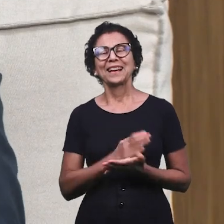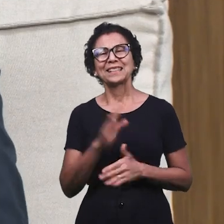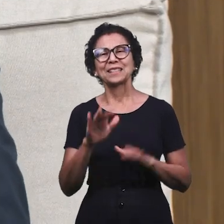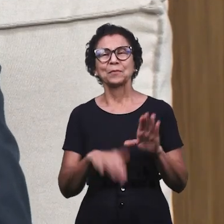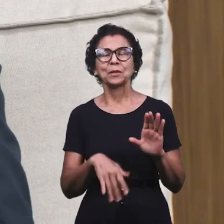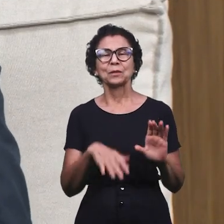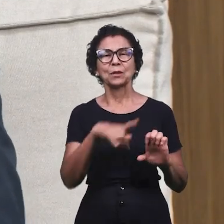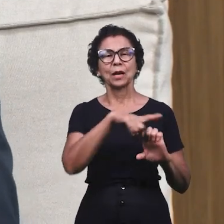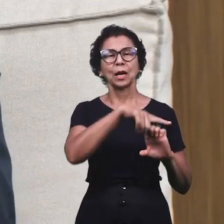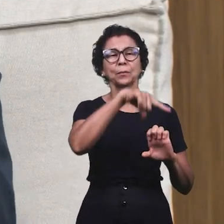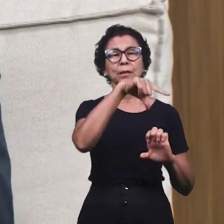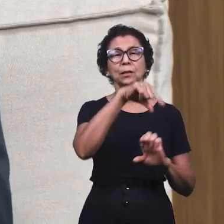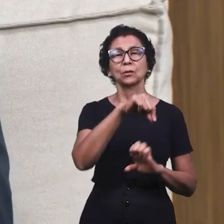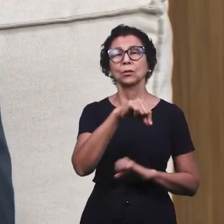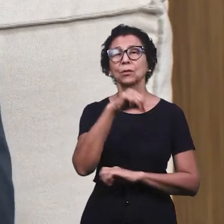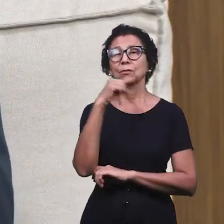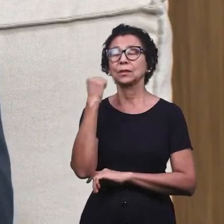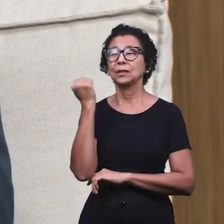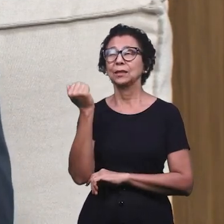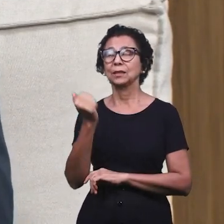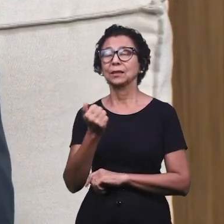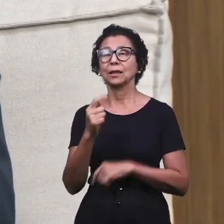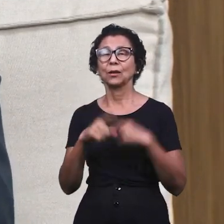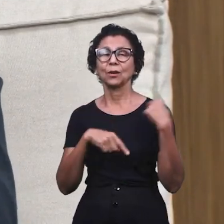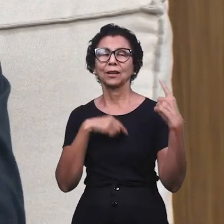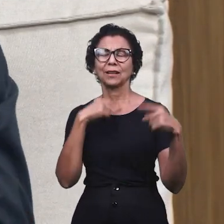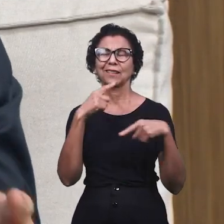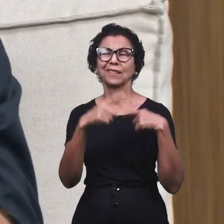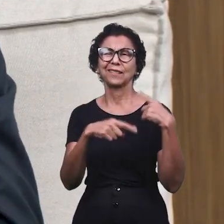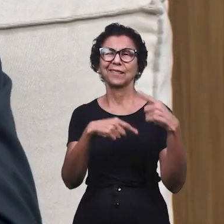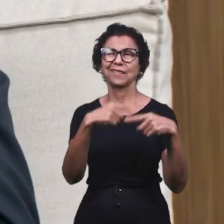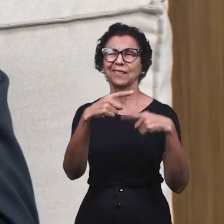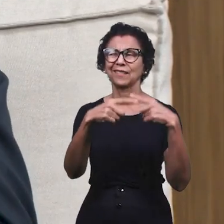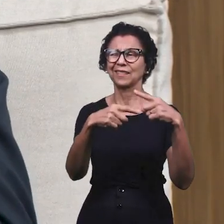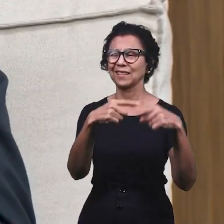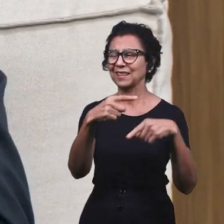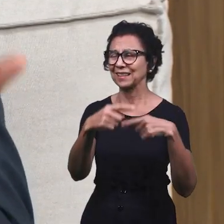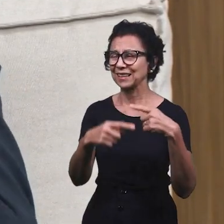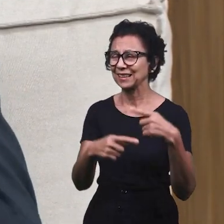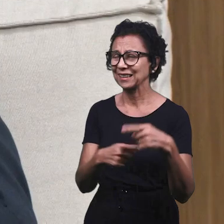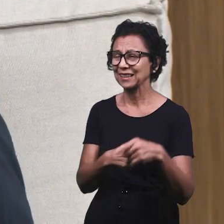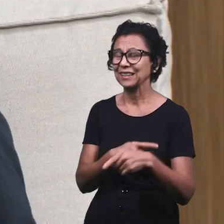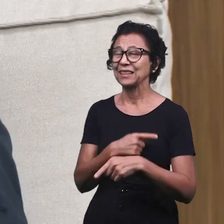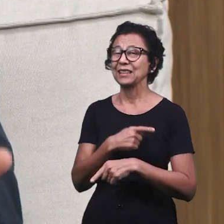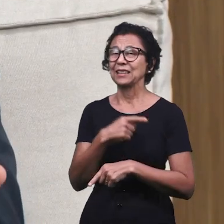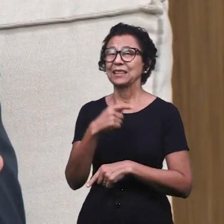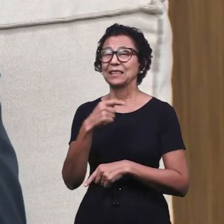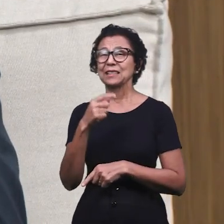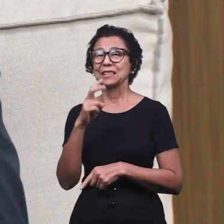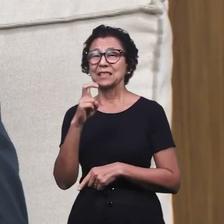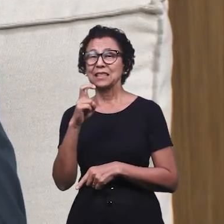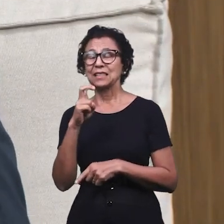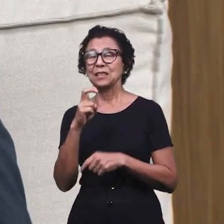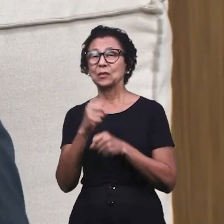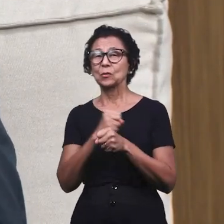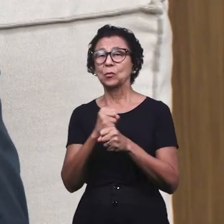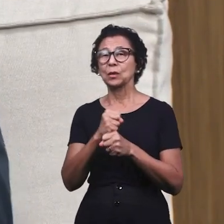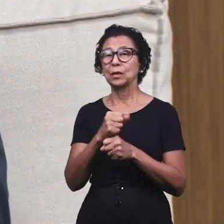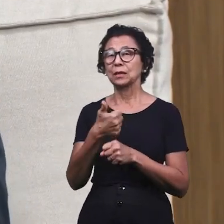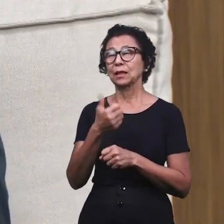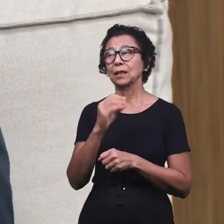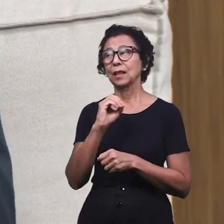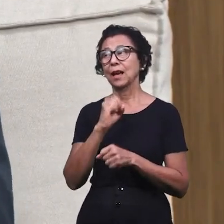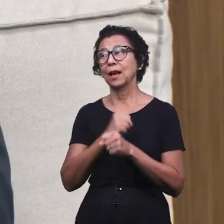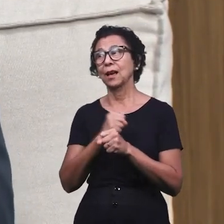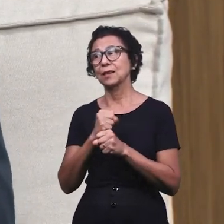postergando, Ok. e aí passou 5, 10 anos, aí ele começa a contar as oportunidades que ele viu passar, não as oportunidades que